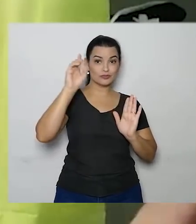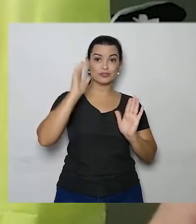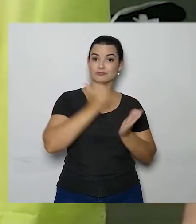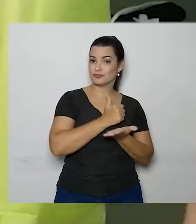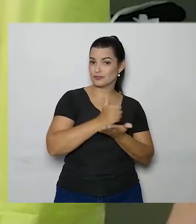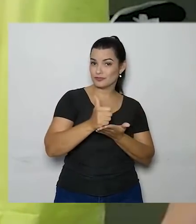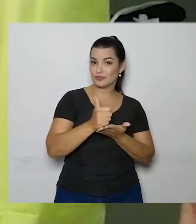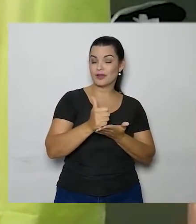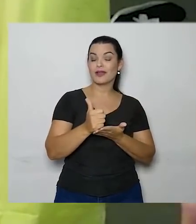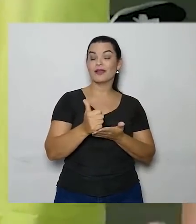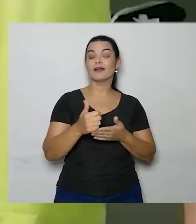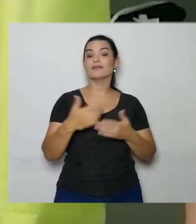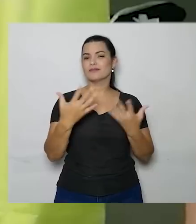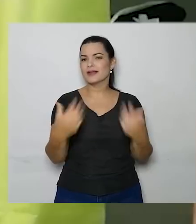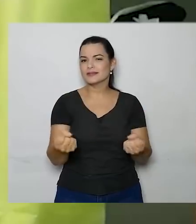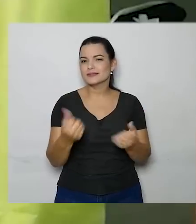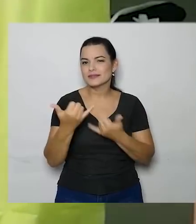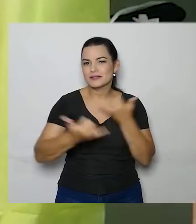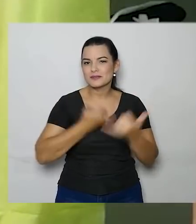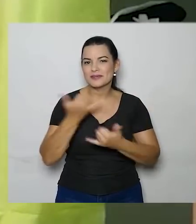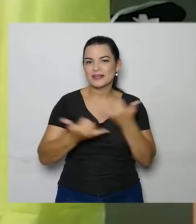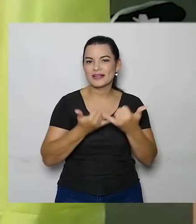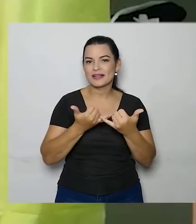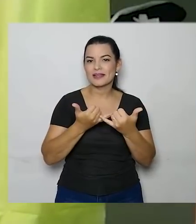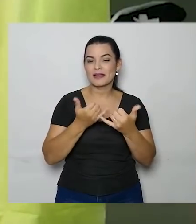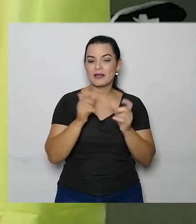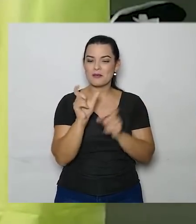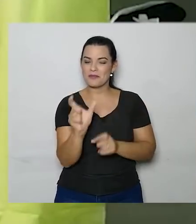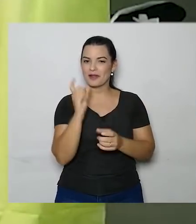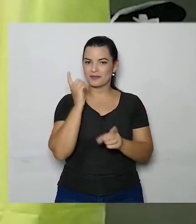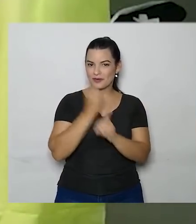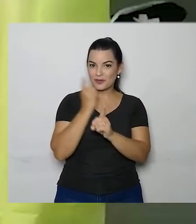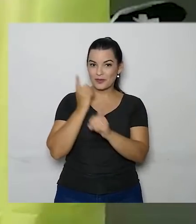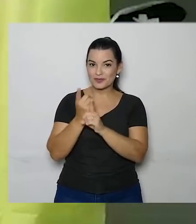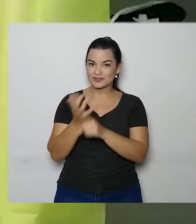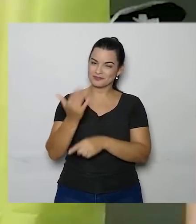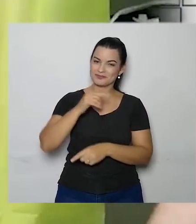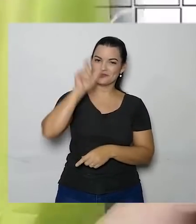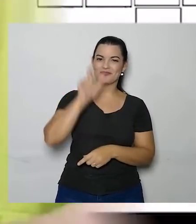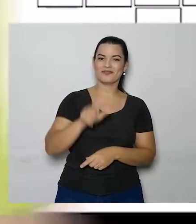brincar de encontrar palavras com a nossa cruzadinha? Põe na tela!